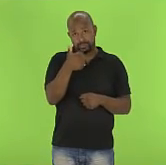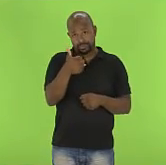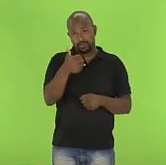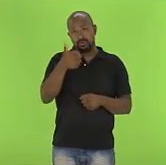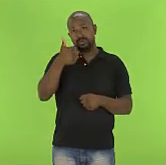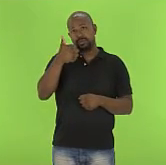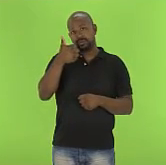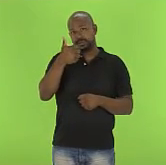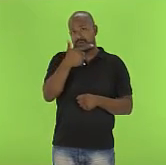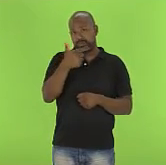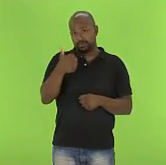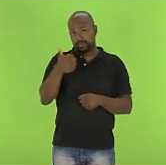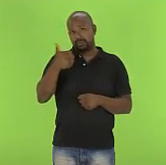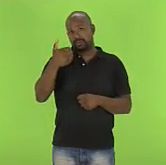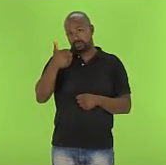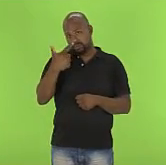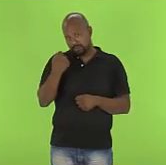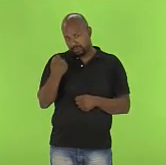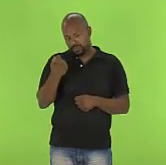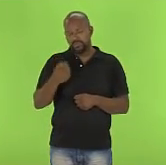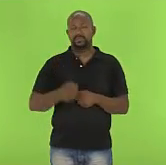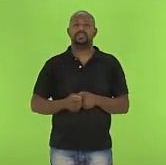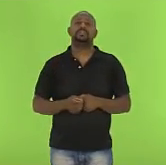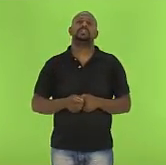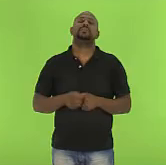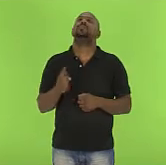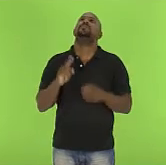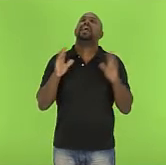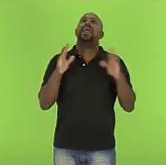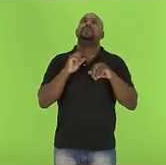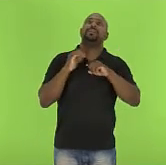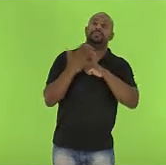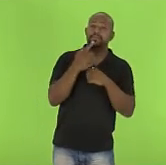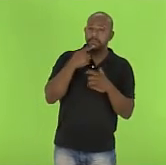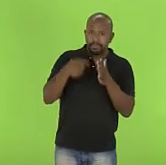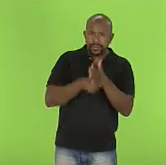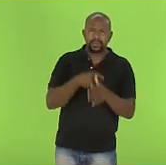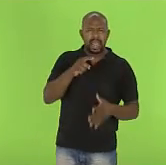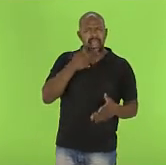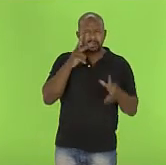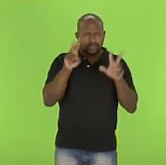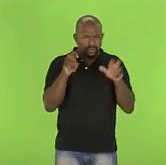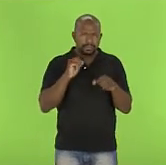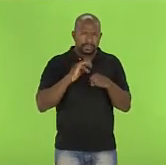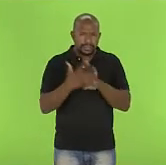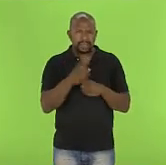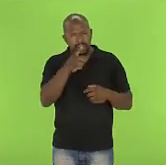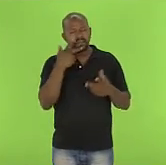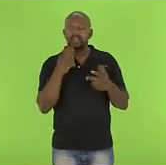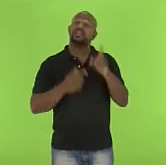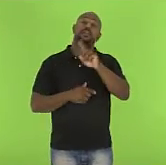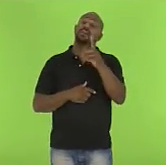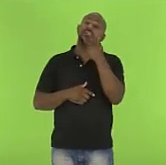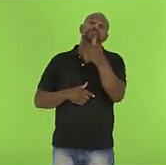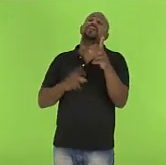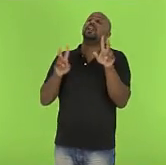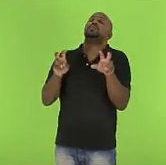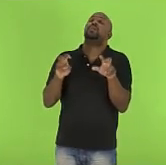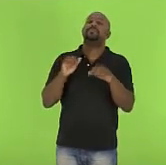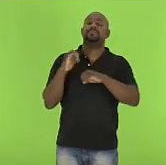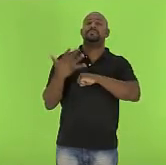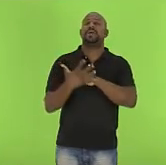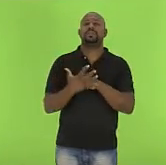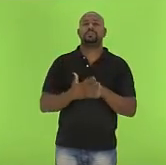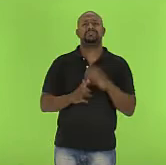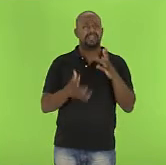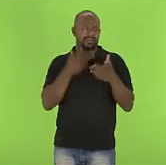2120, 2120. Mas não fala de pandemia. Não é um... Não. É porque uma vez me perguntaram isso, né? Então vai falar... Não, a gente não fala